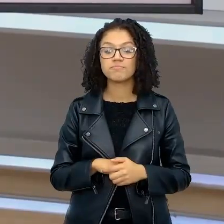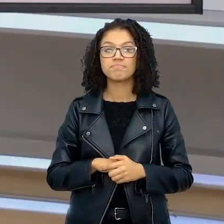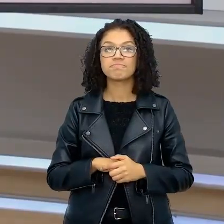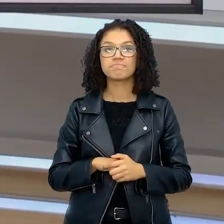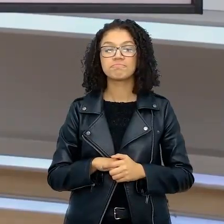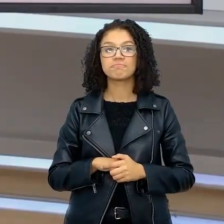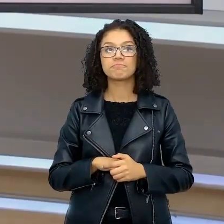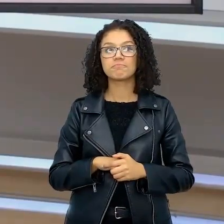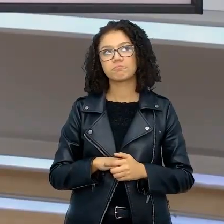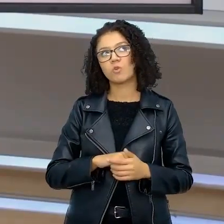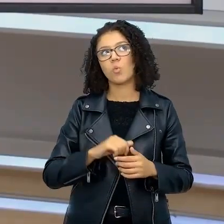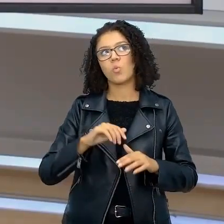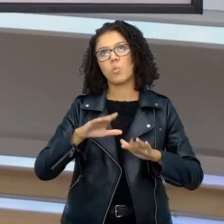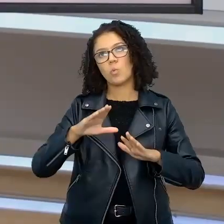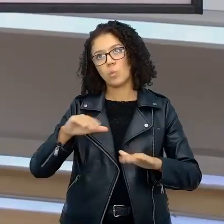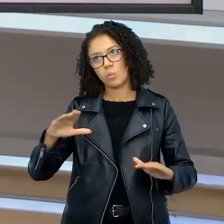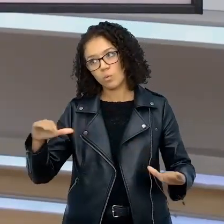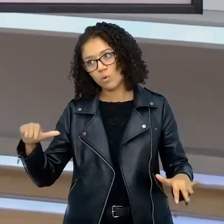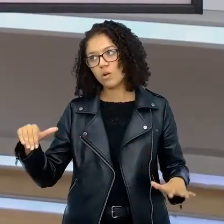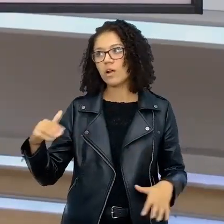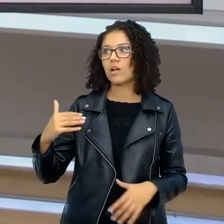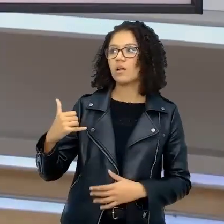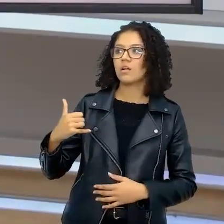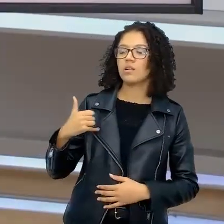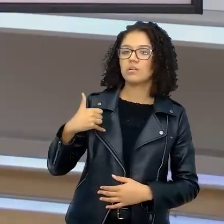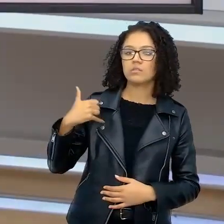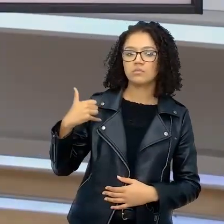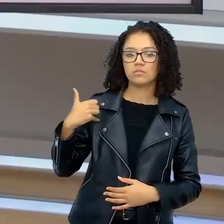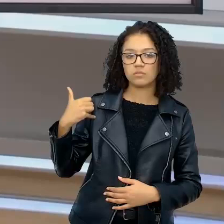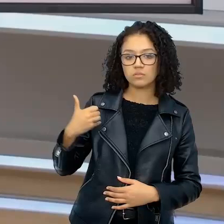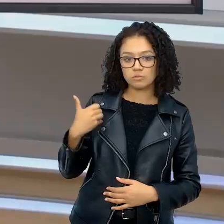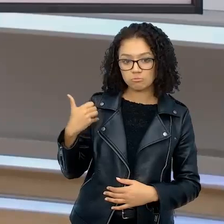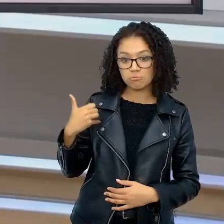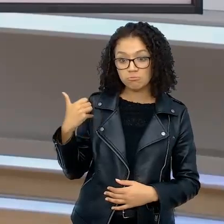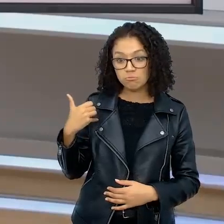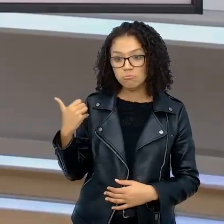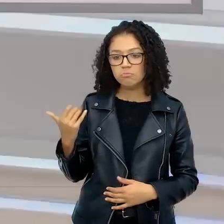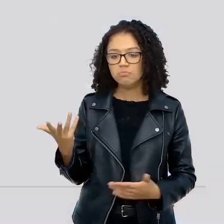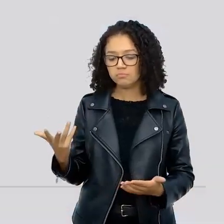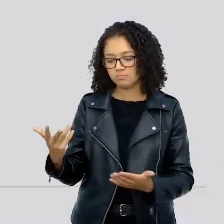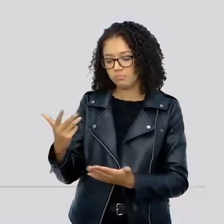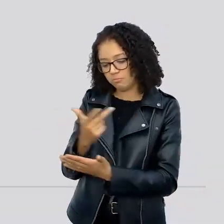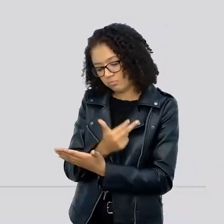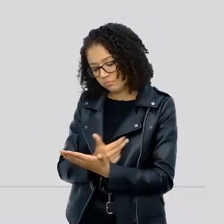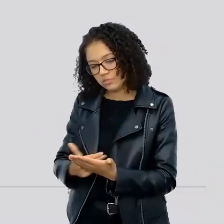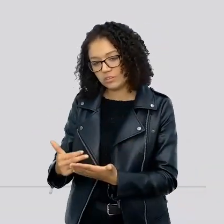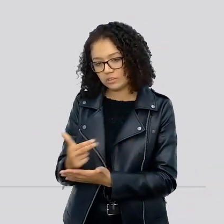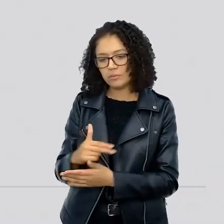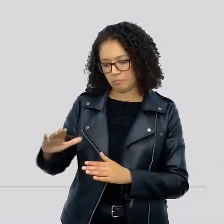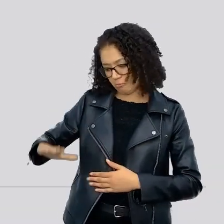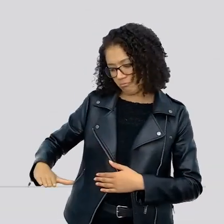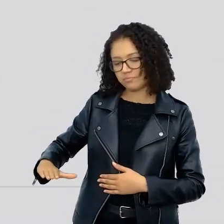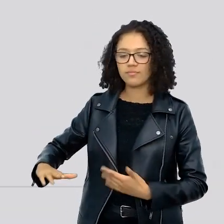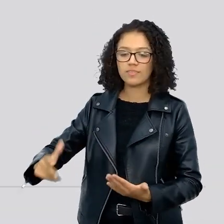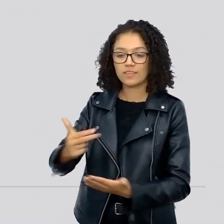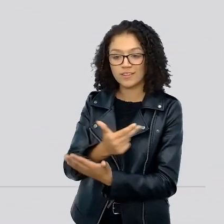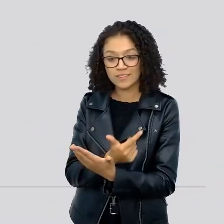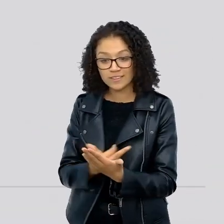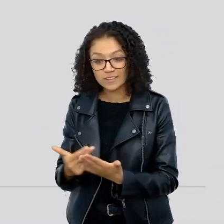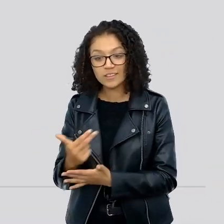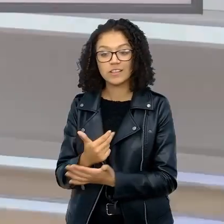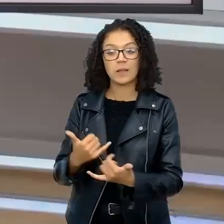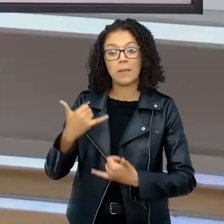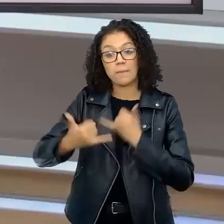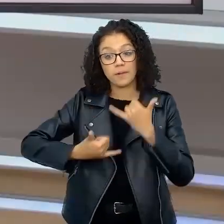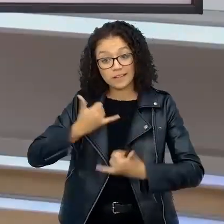com crianças e adolescentes, a gente pensa também em trabalhar as questões lúdicas, então desenhos, brincadeiras,